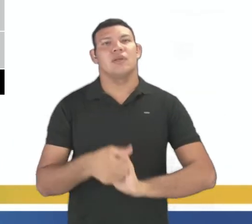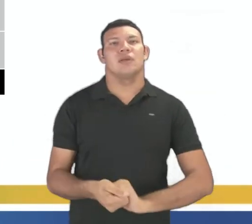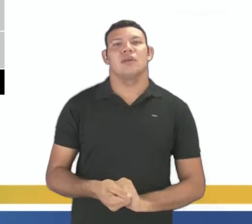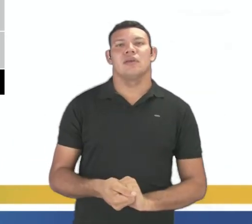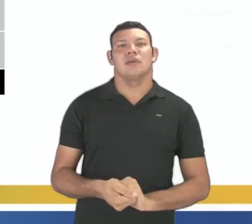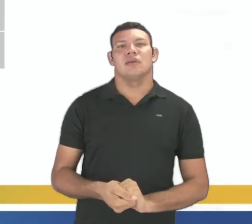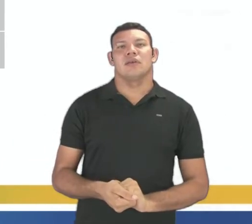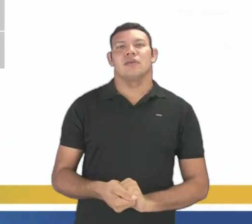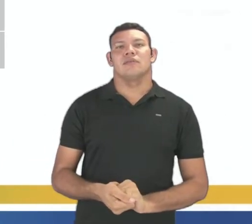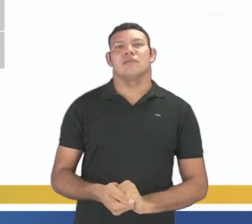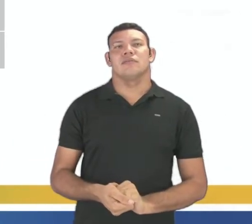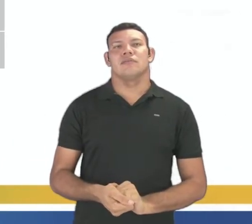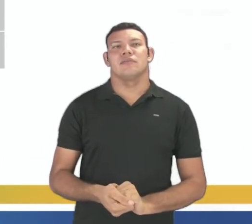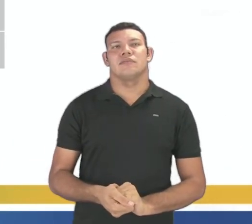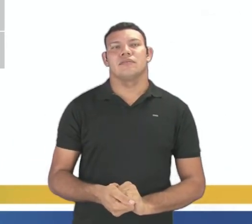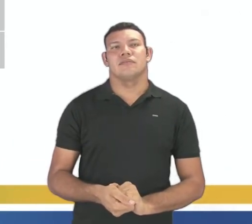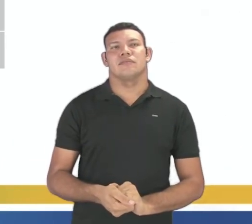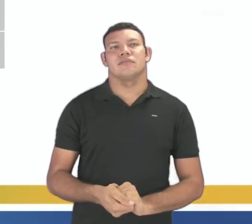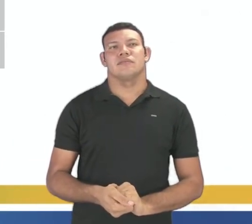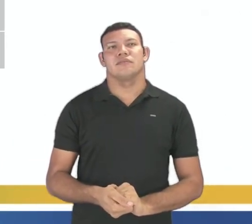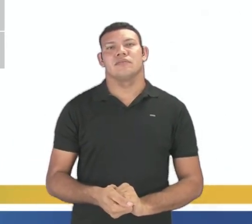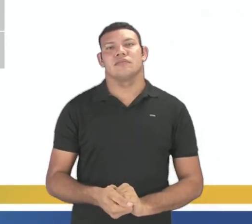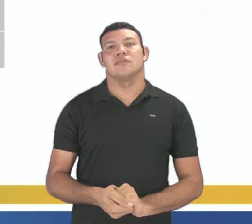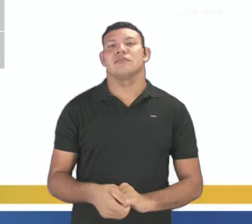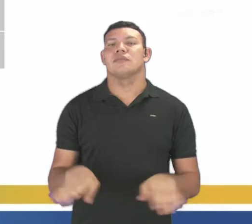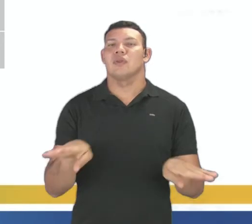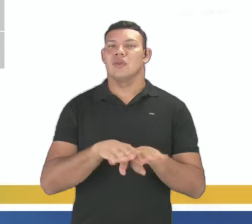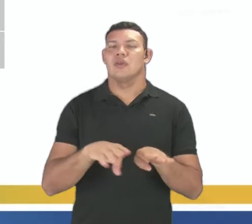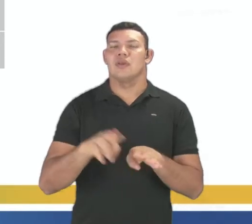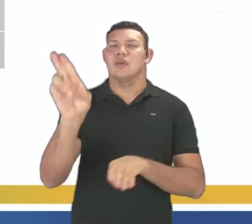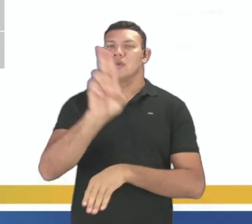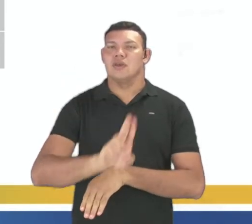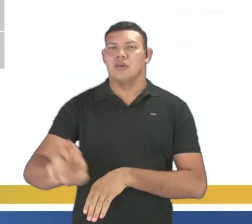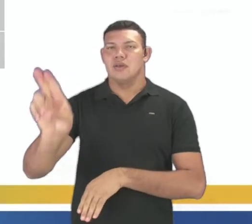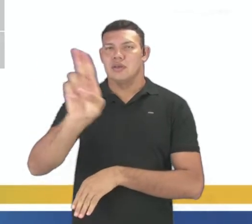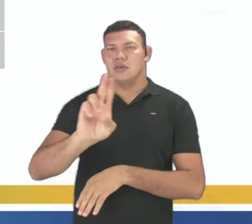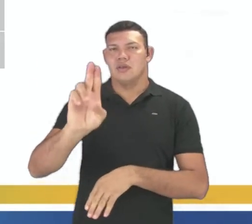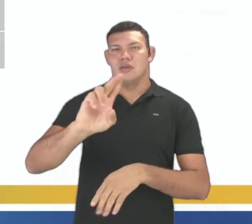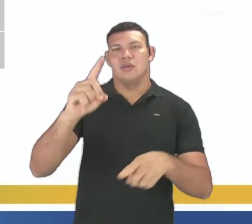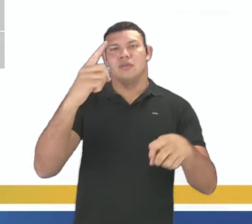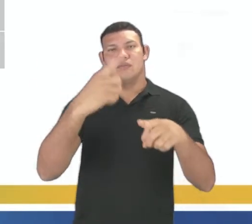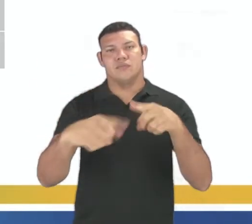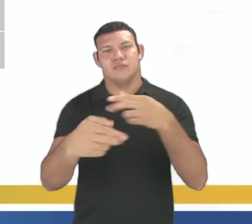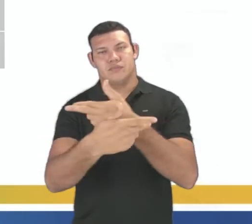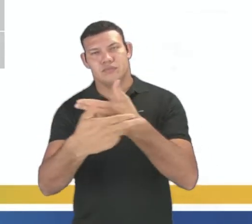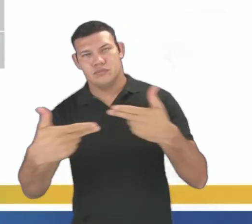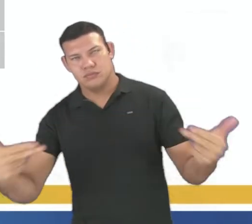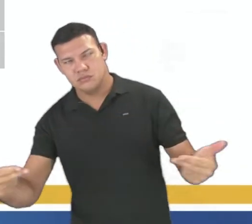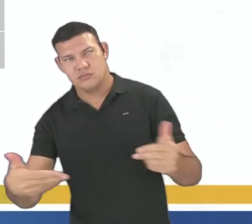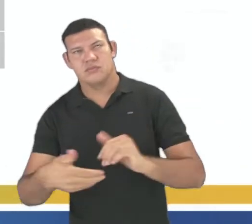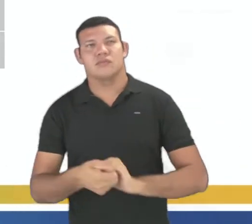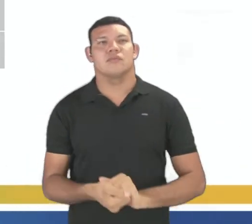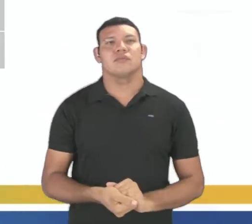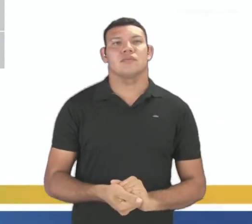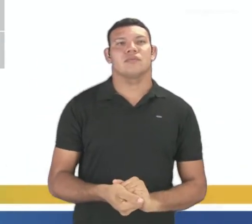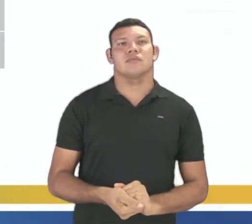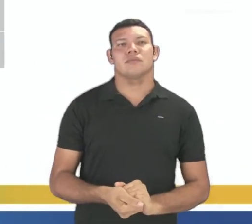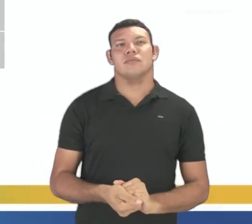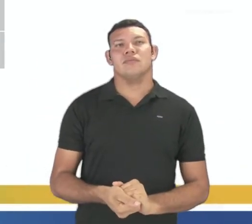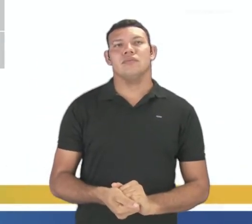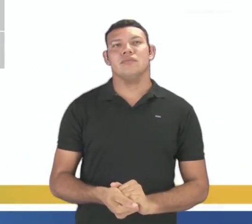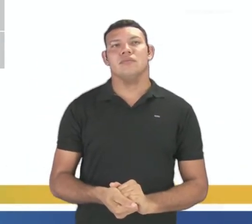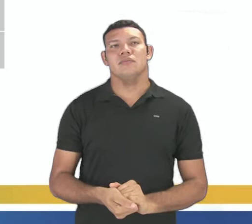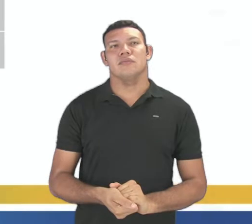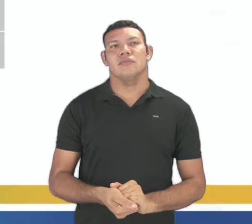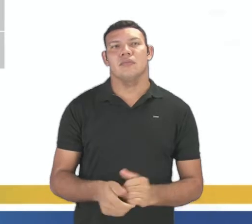nós também podemos utilizar com things, ok? Com objetos. Então, por exemplo, some,